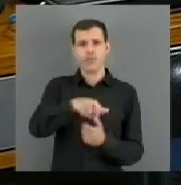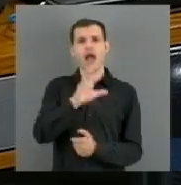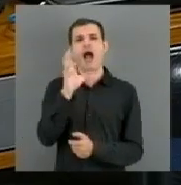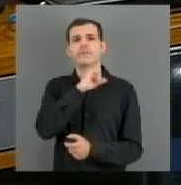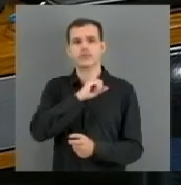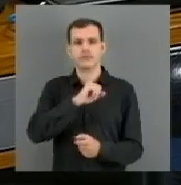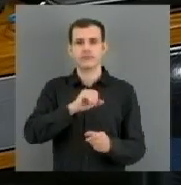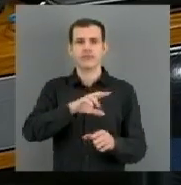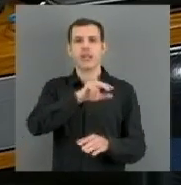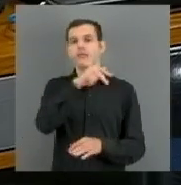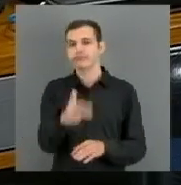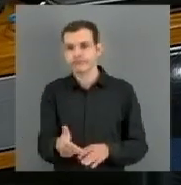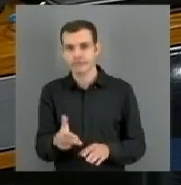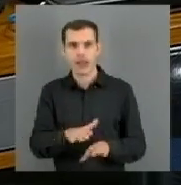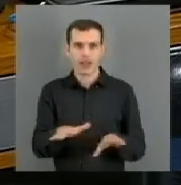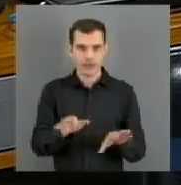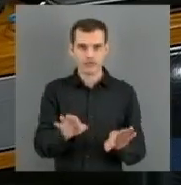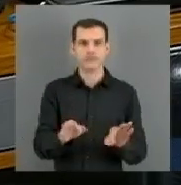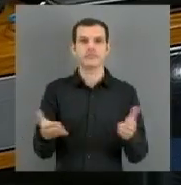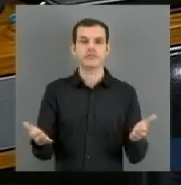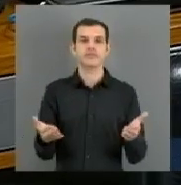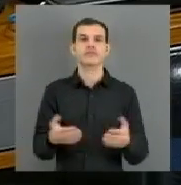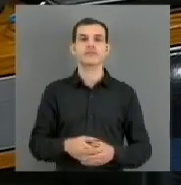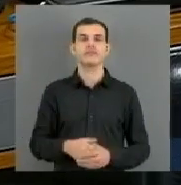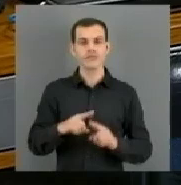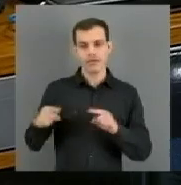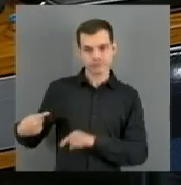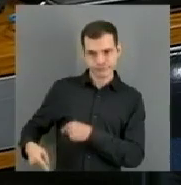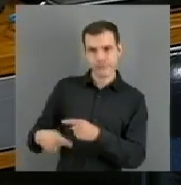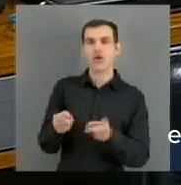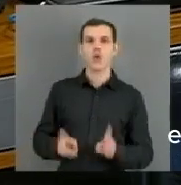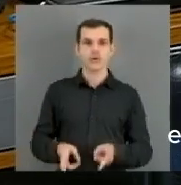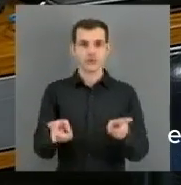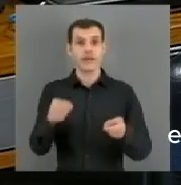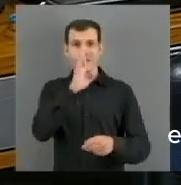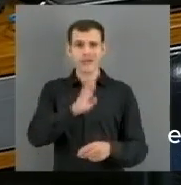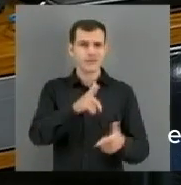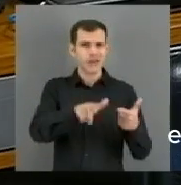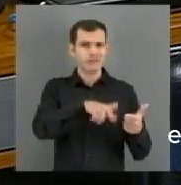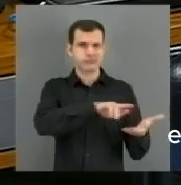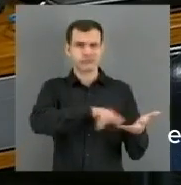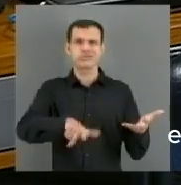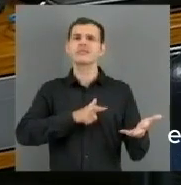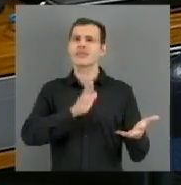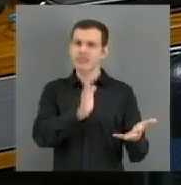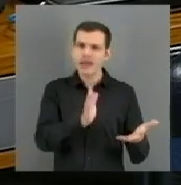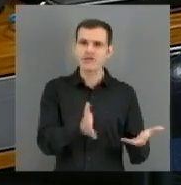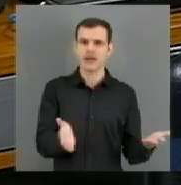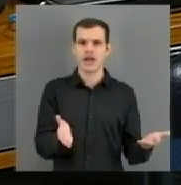ficar. E o Brasil já tem problemas demais. E essa questão de aposta já está